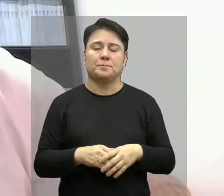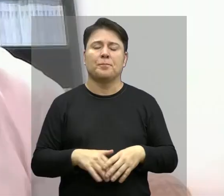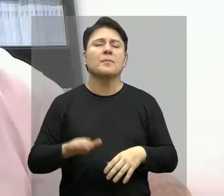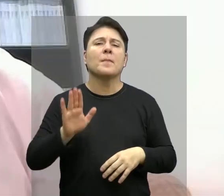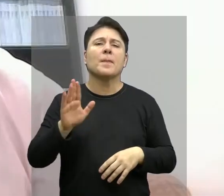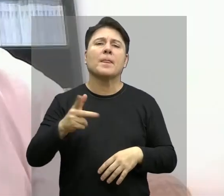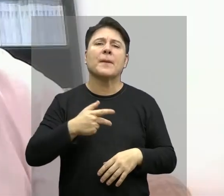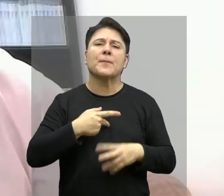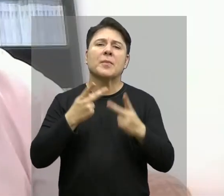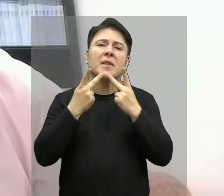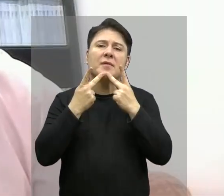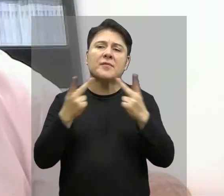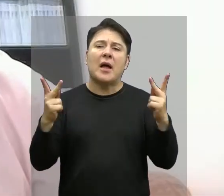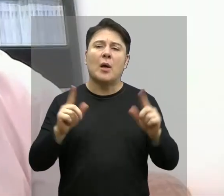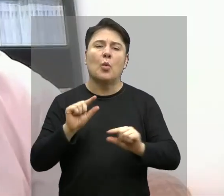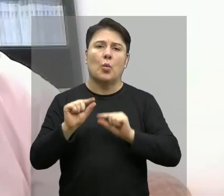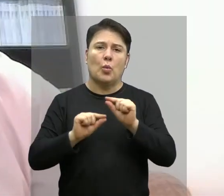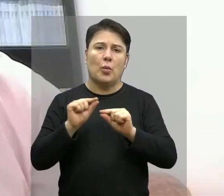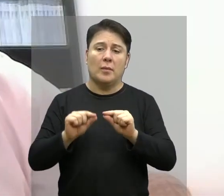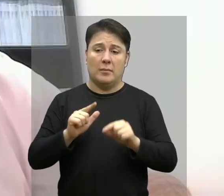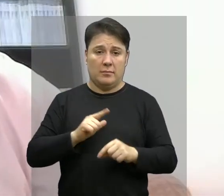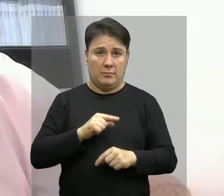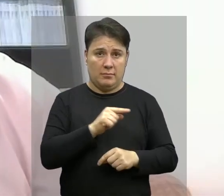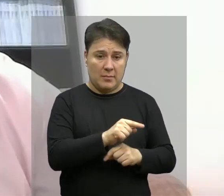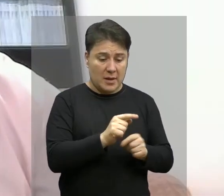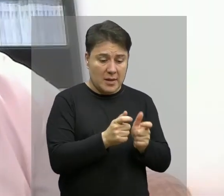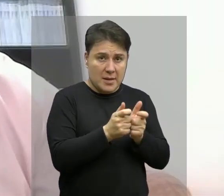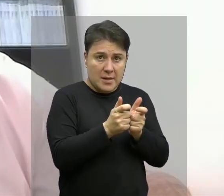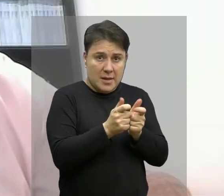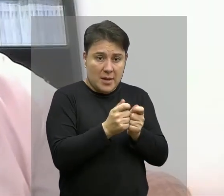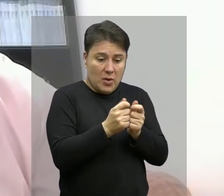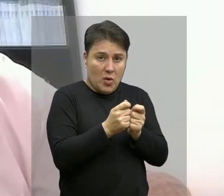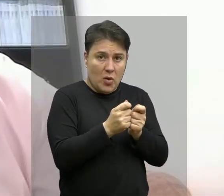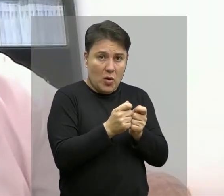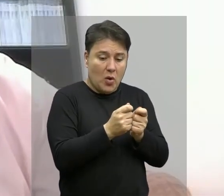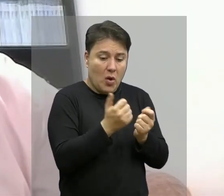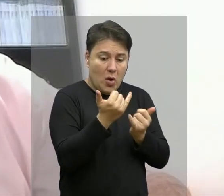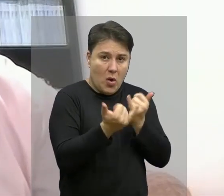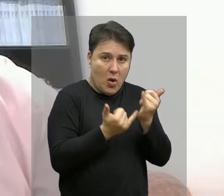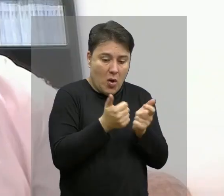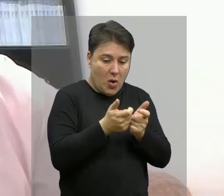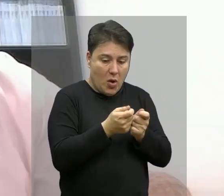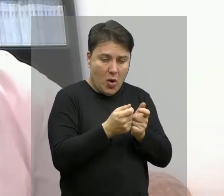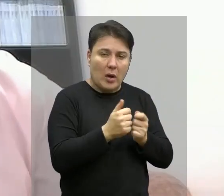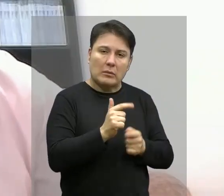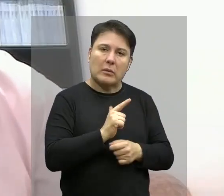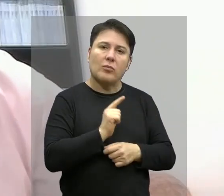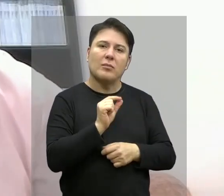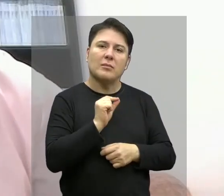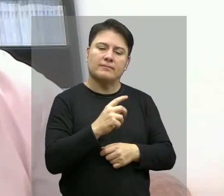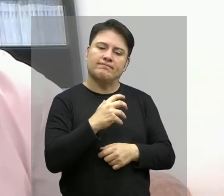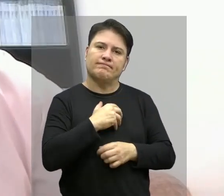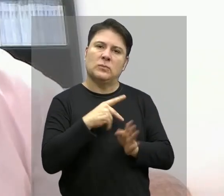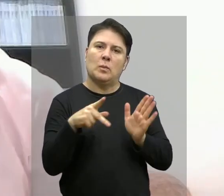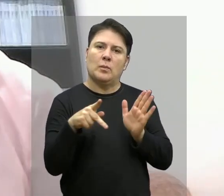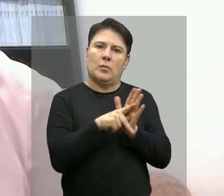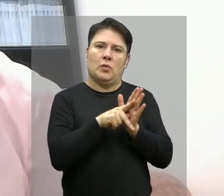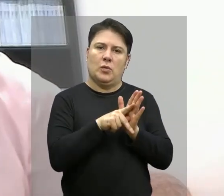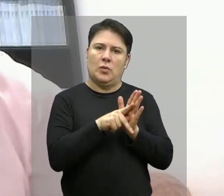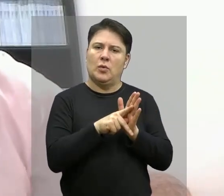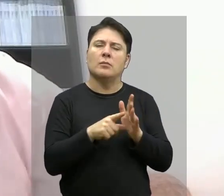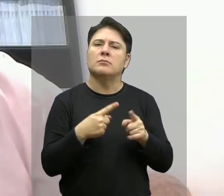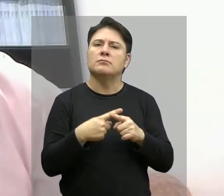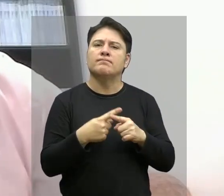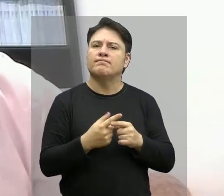costumo dizer, né, que o jogo tem as suas crueldades, né, as suas particularidades. E por